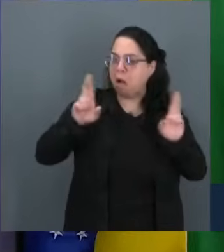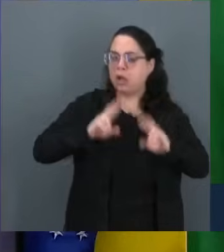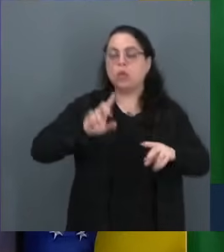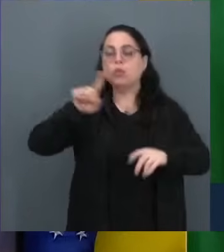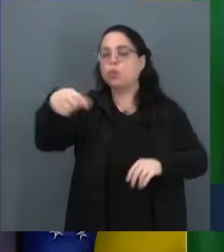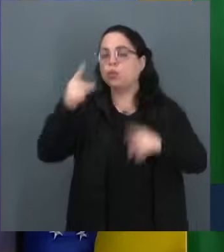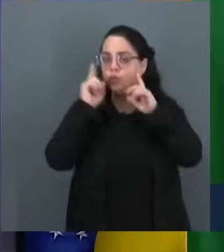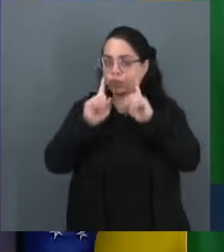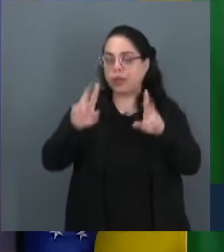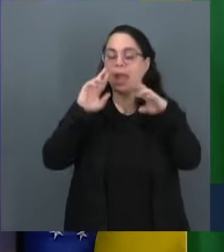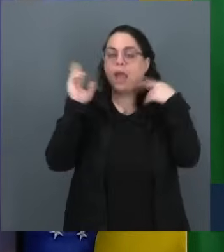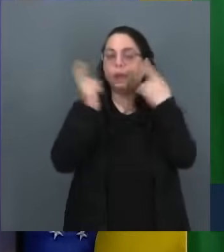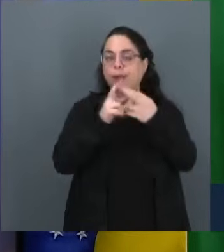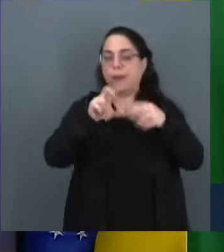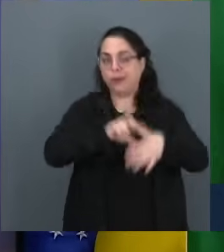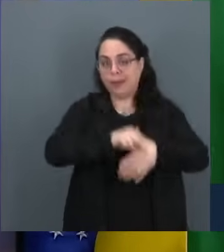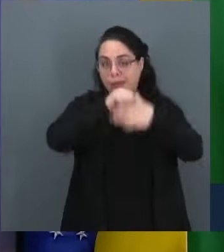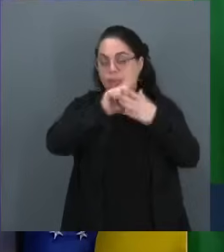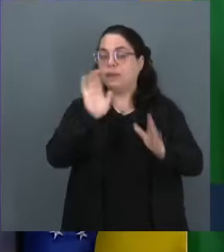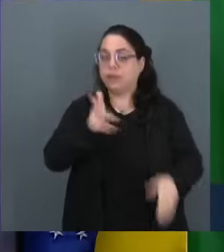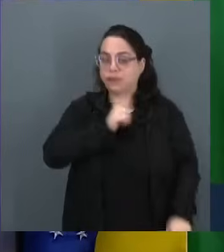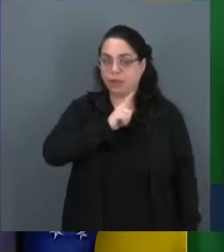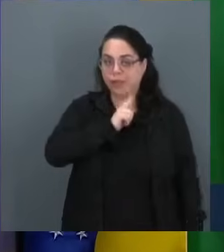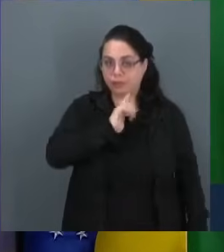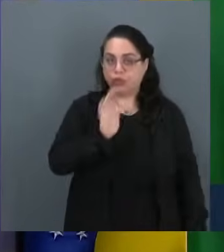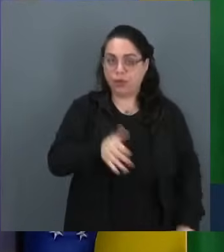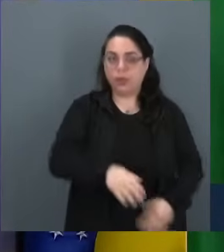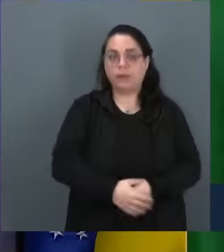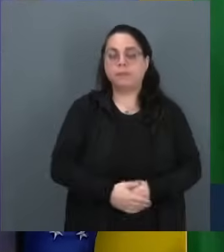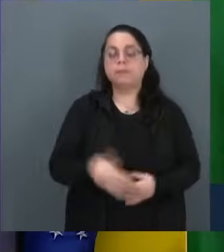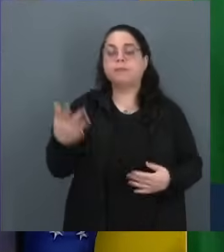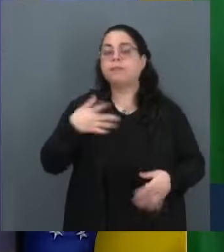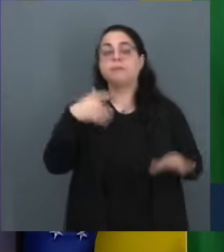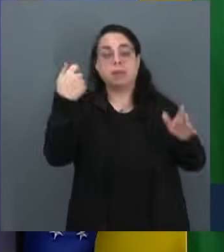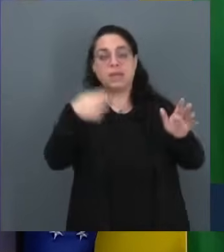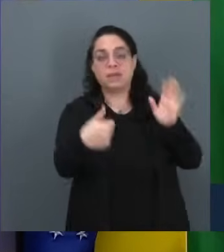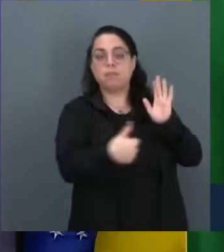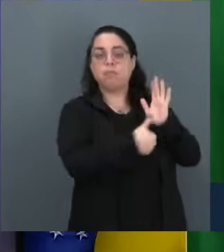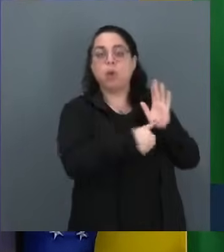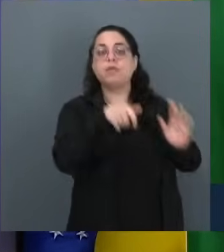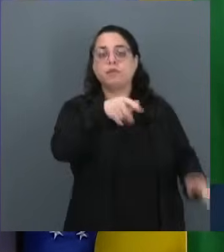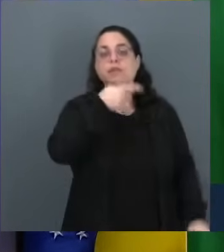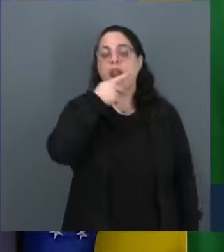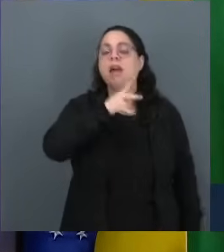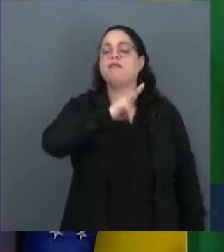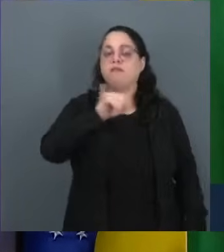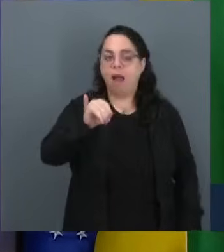teve. Agora vai lá, tu vai ter que botar digital, dizer que tu quer 10 anos.